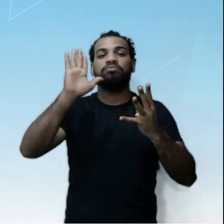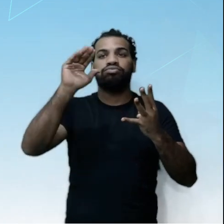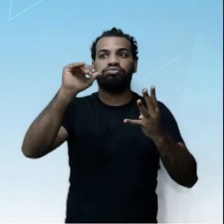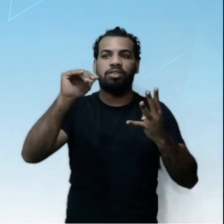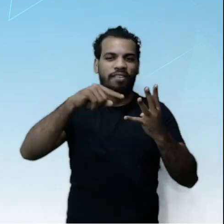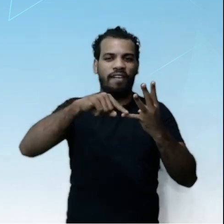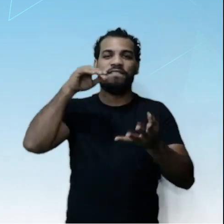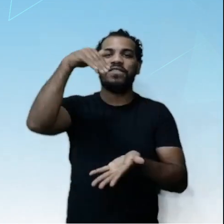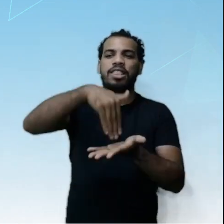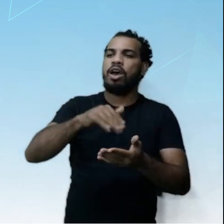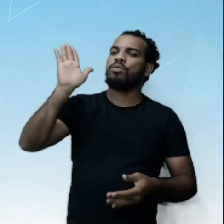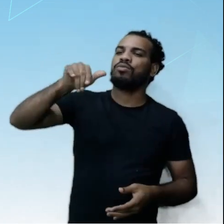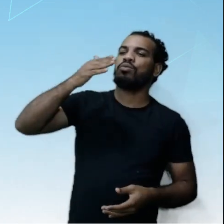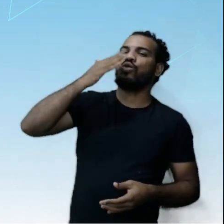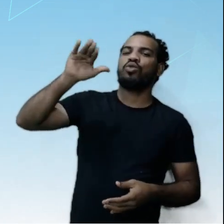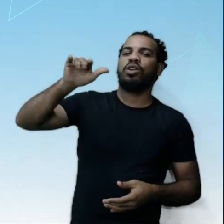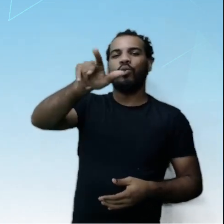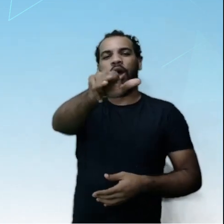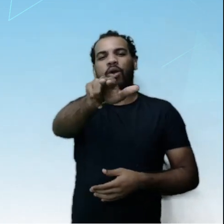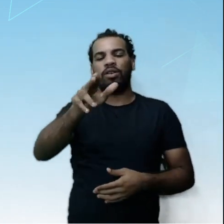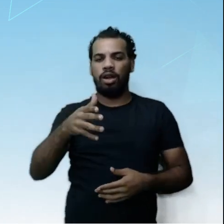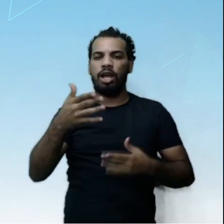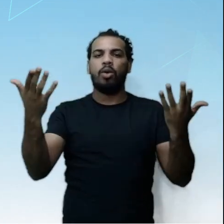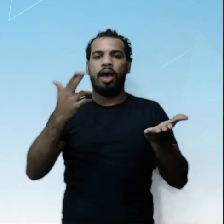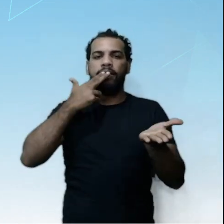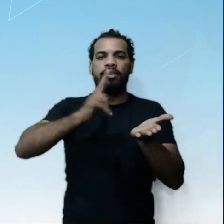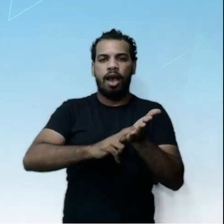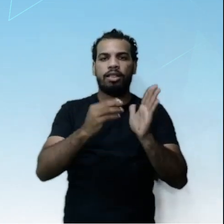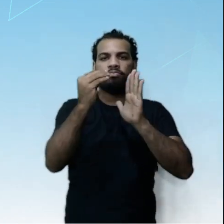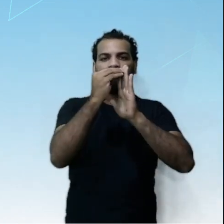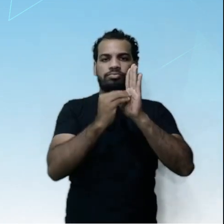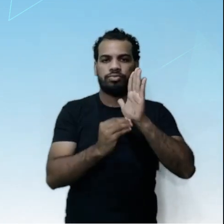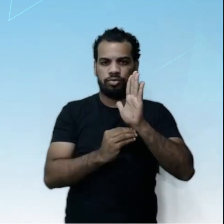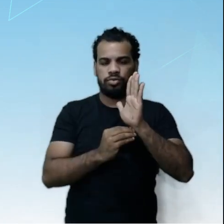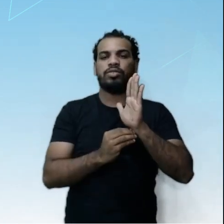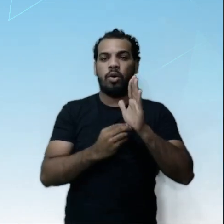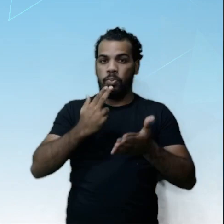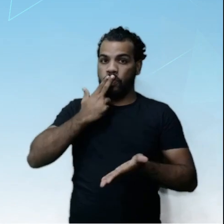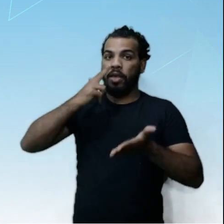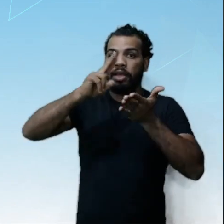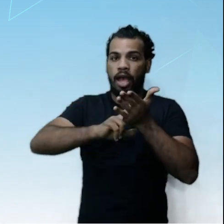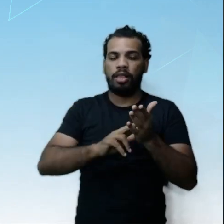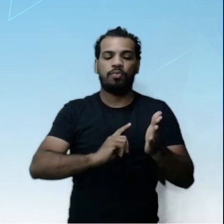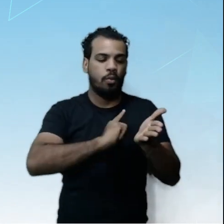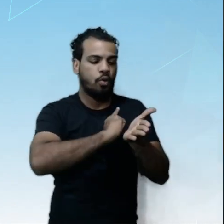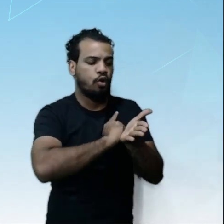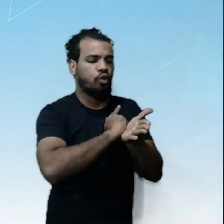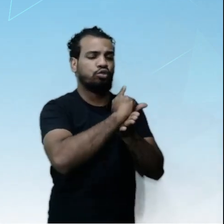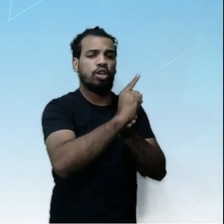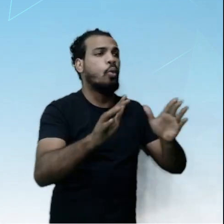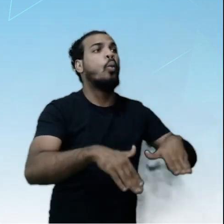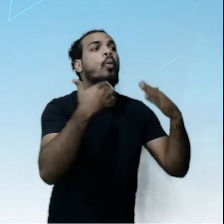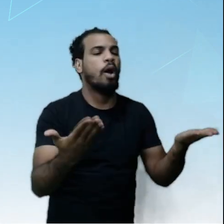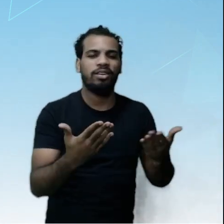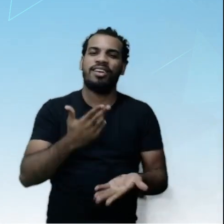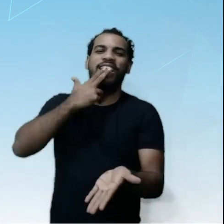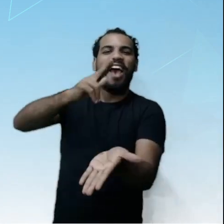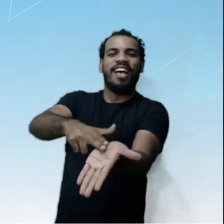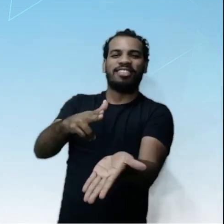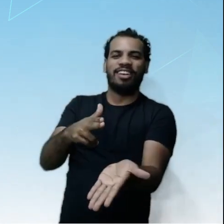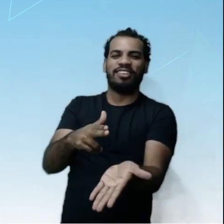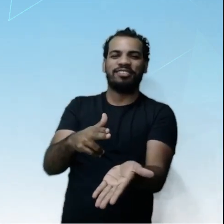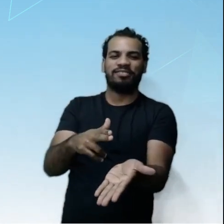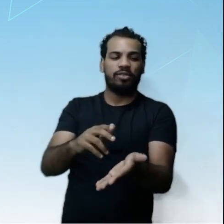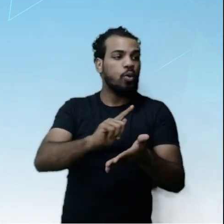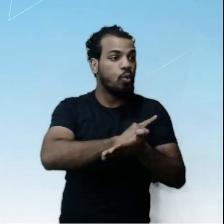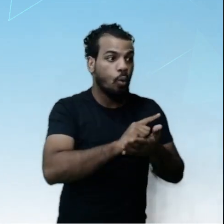é uma estrutura de uma carta. Então, veja, gênero, a necessidade social, o contexto e